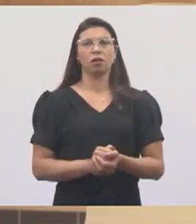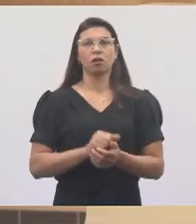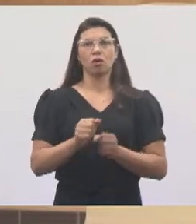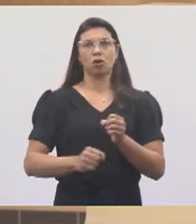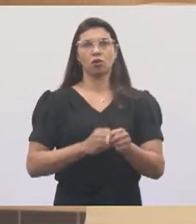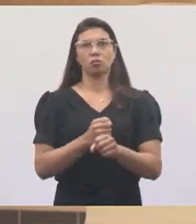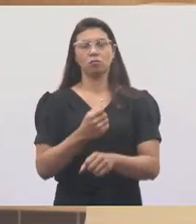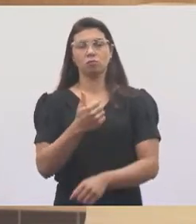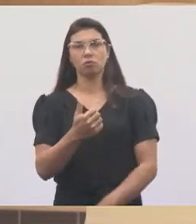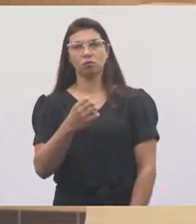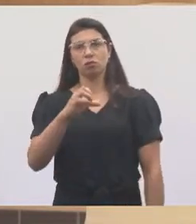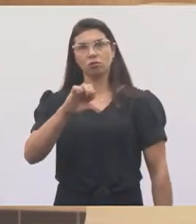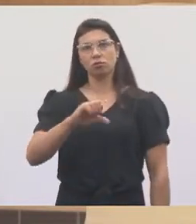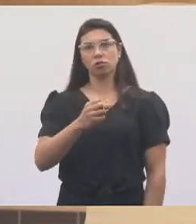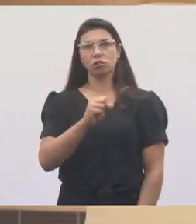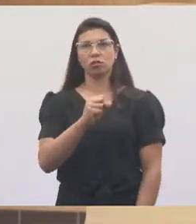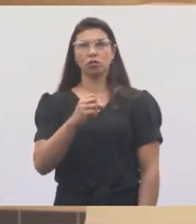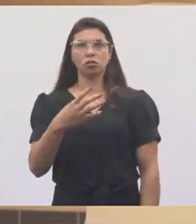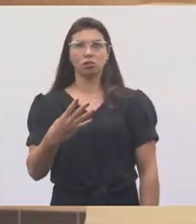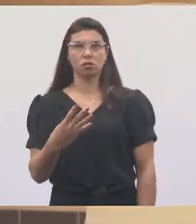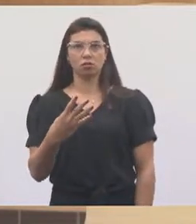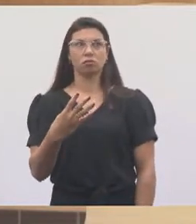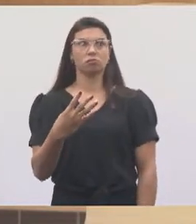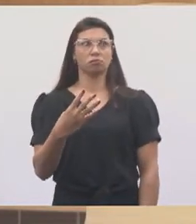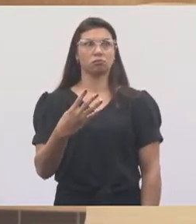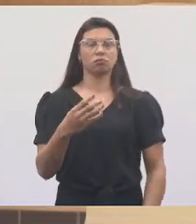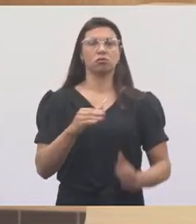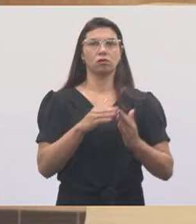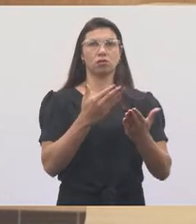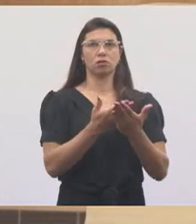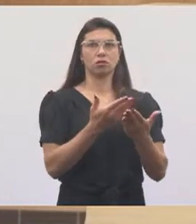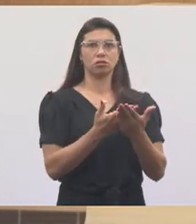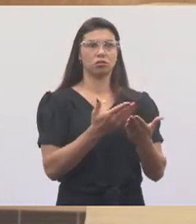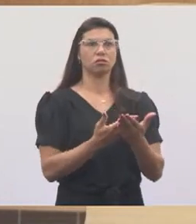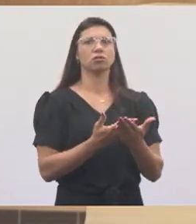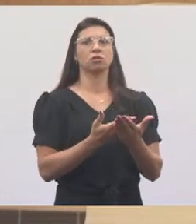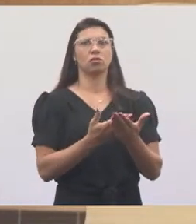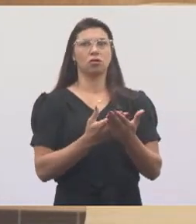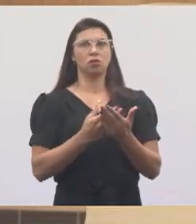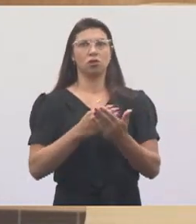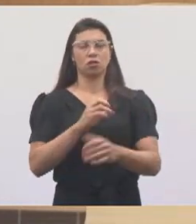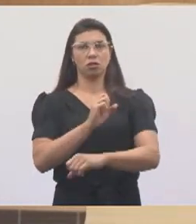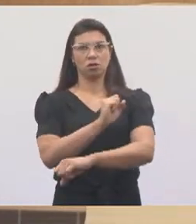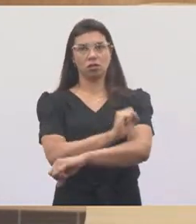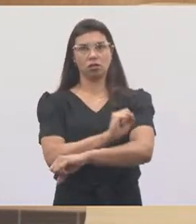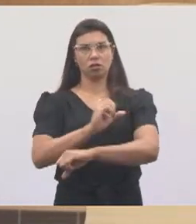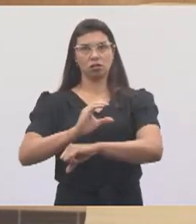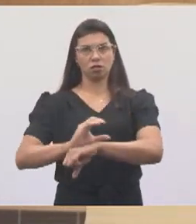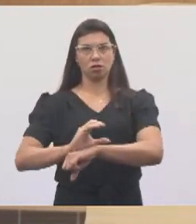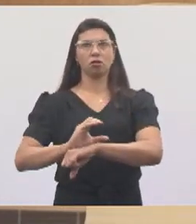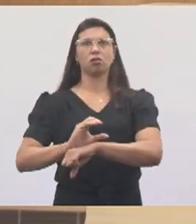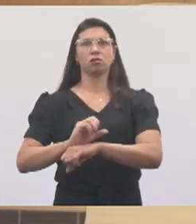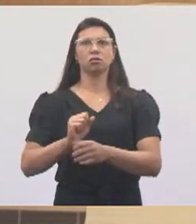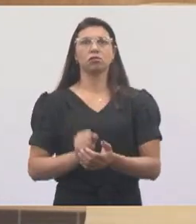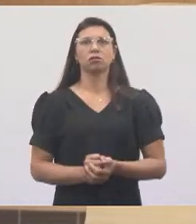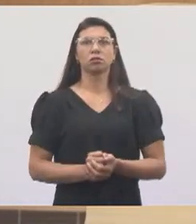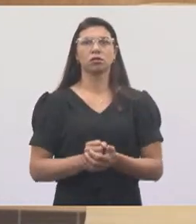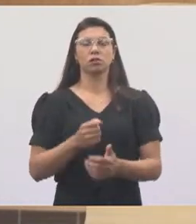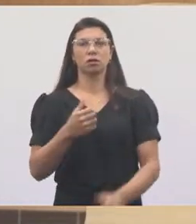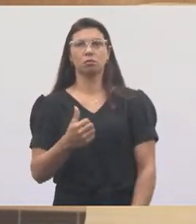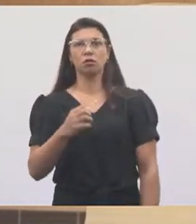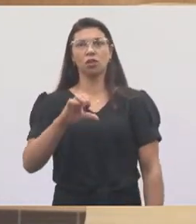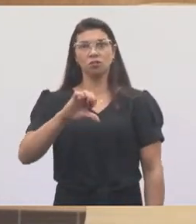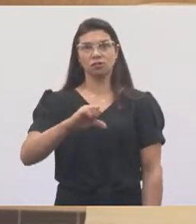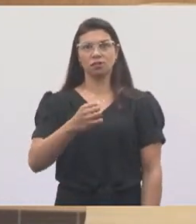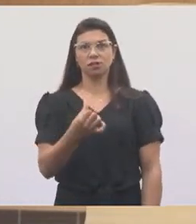1984, como noviço, no Educandário São Carlos, na cidade de São Carlos. Em 1985, frequentou o Instituto Salesiano